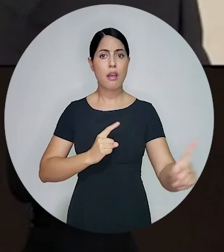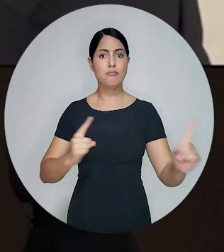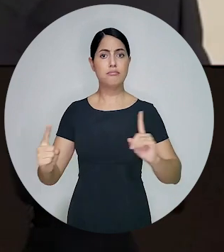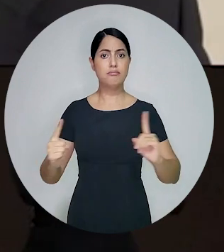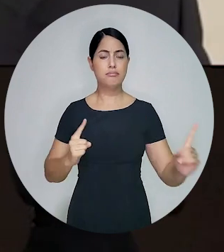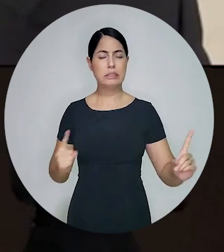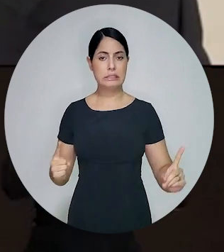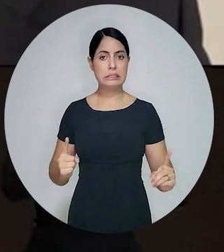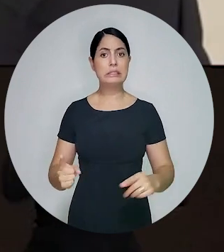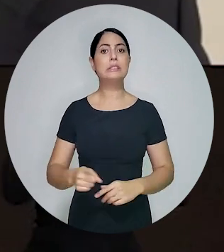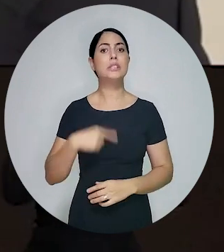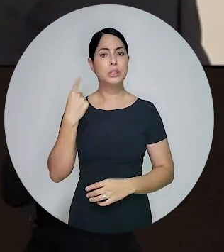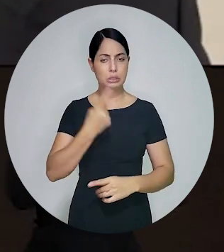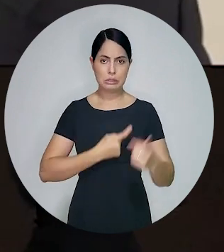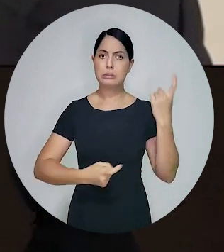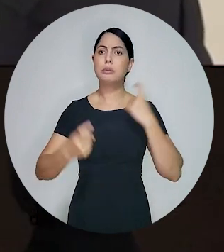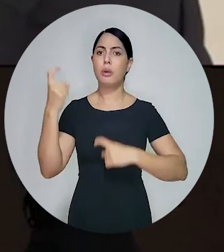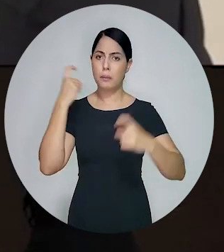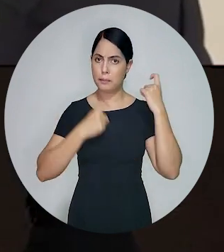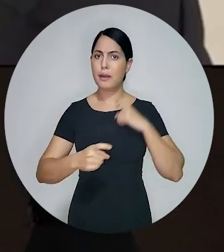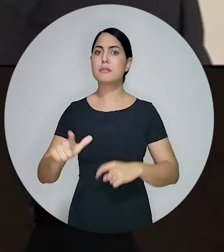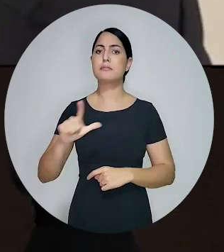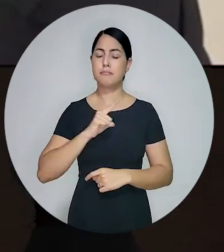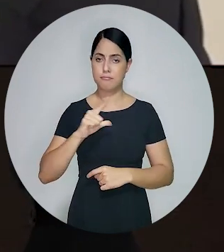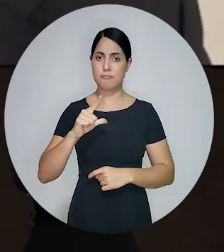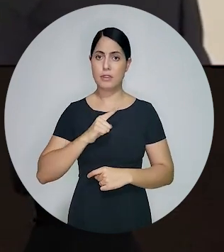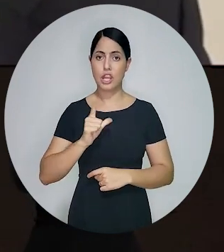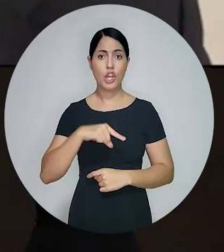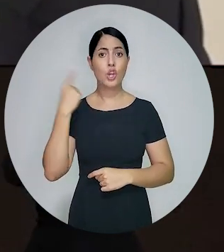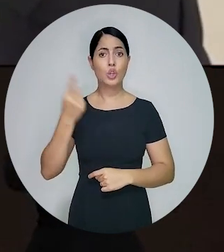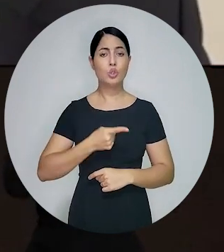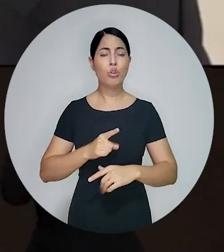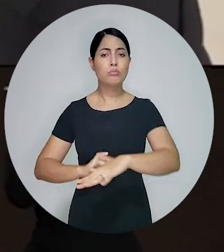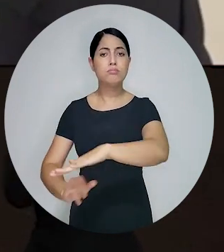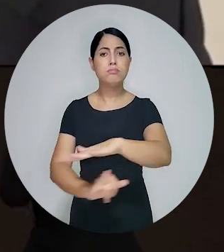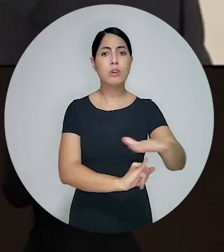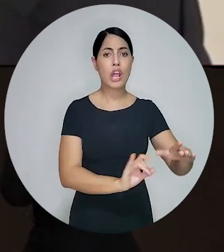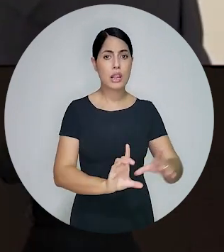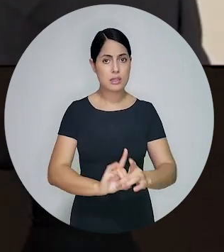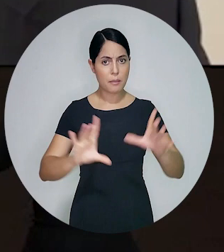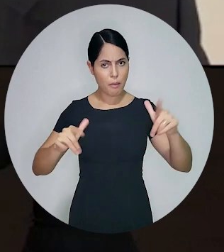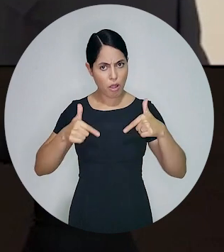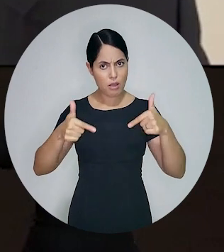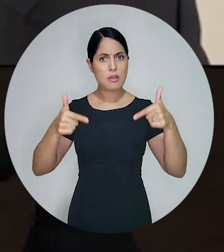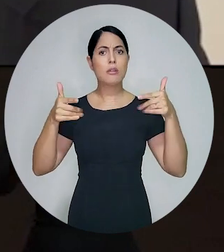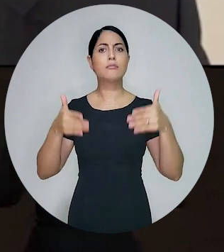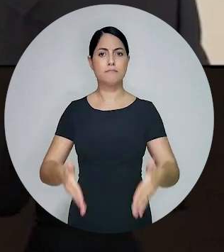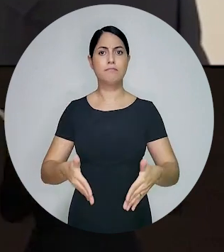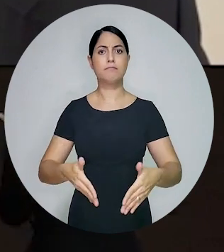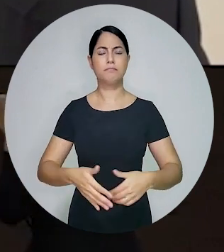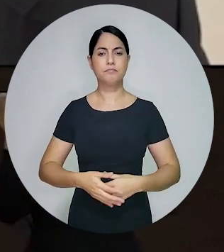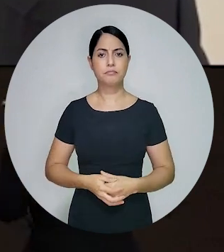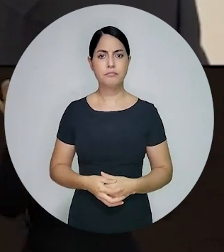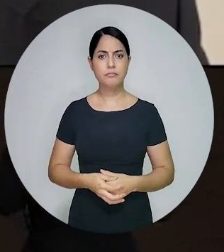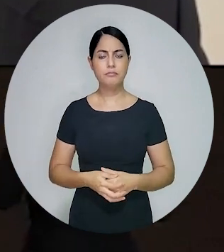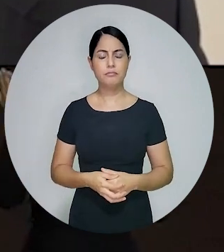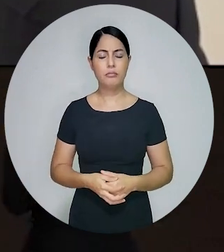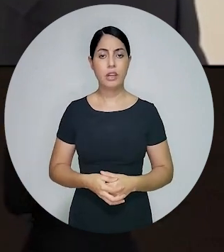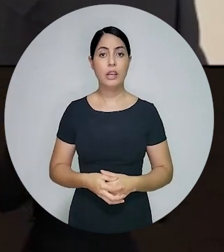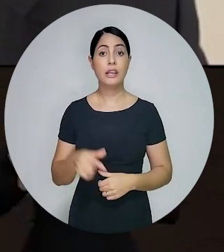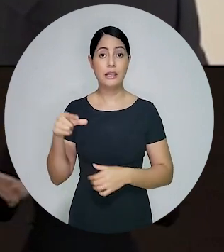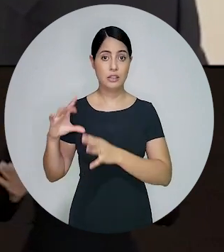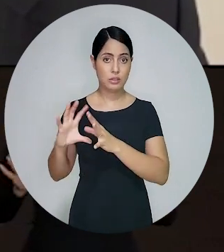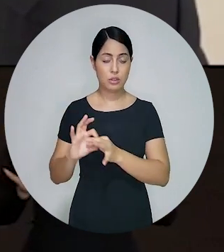o período de isolamento social. São dados extremamente preocupantes e que exigem uma intervenção por parte de todas as